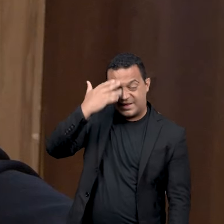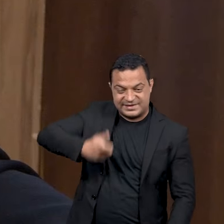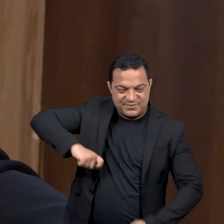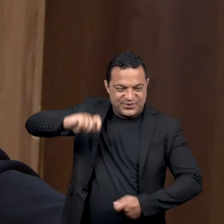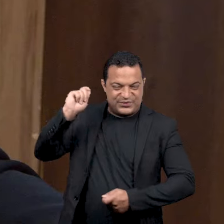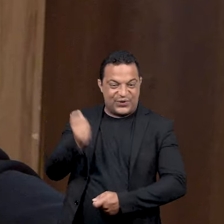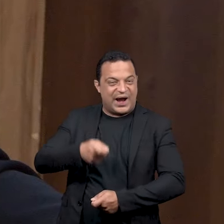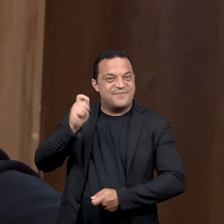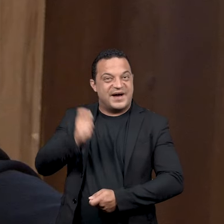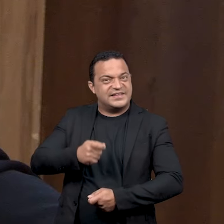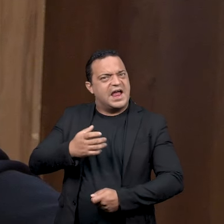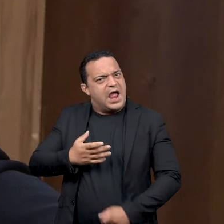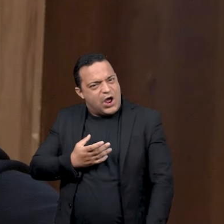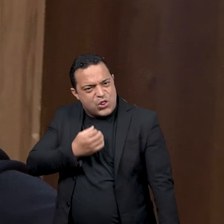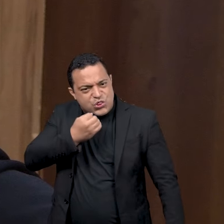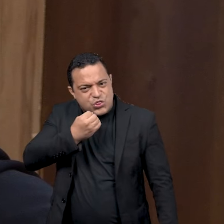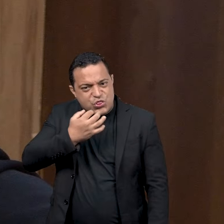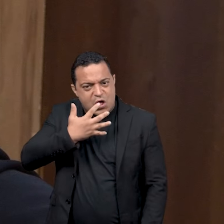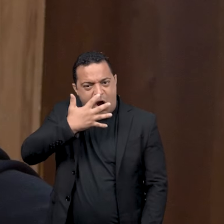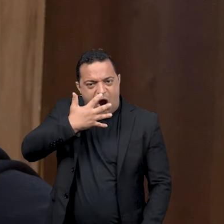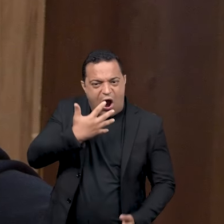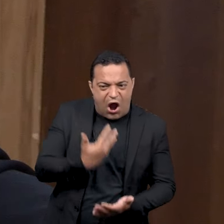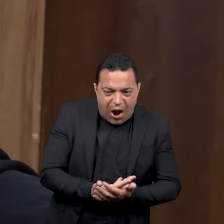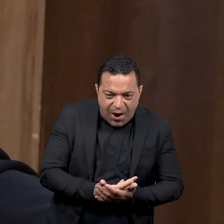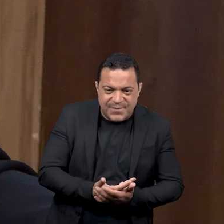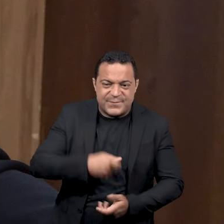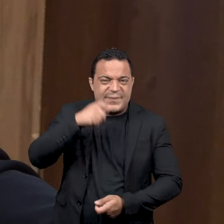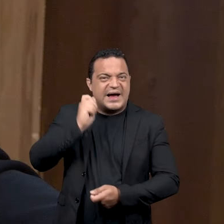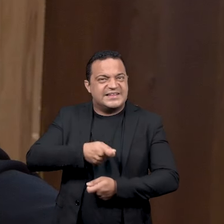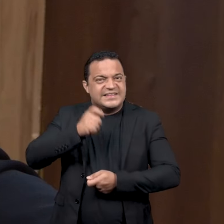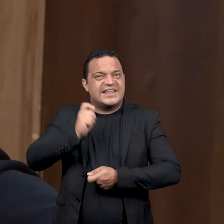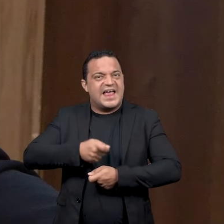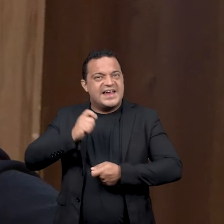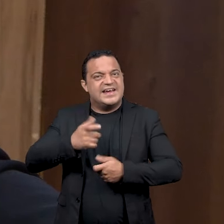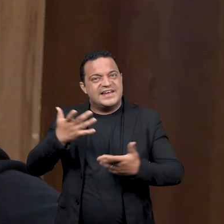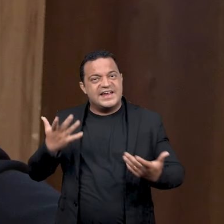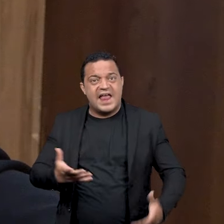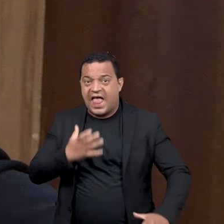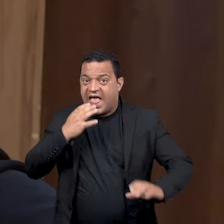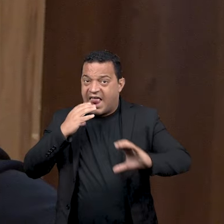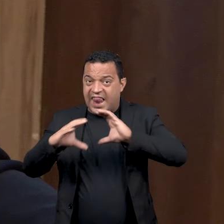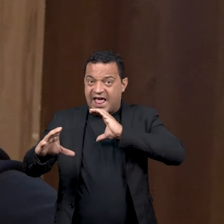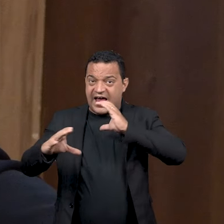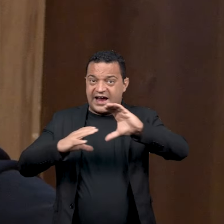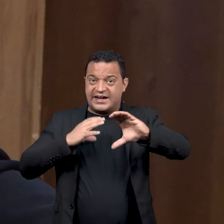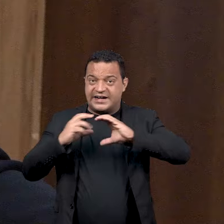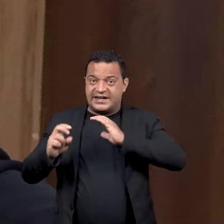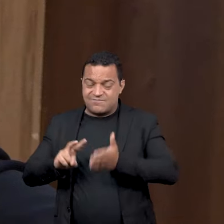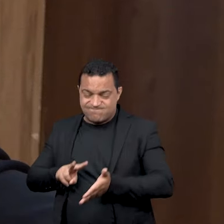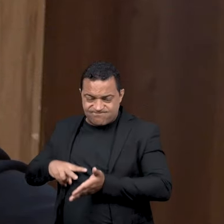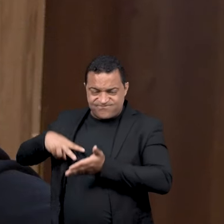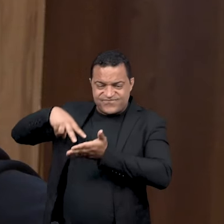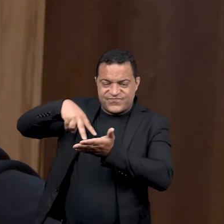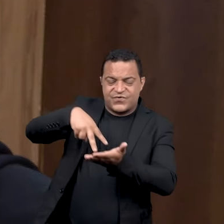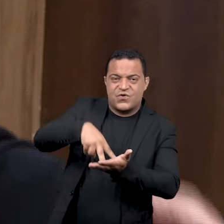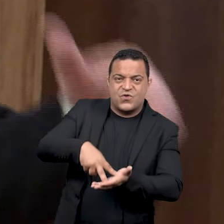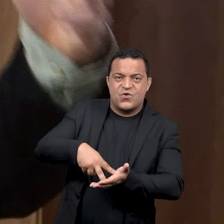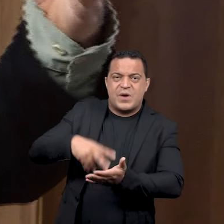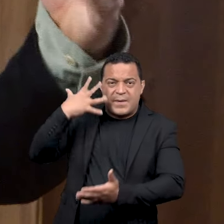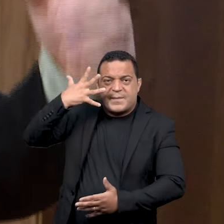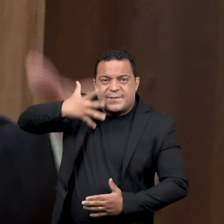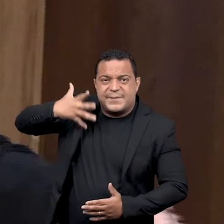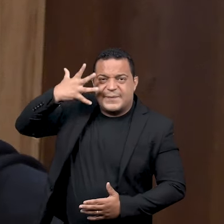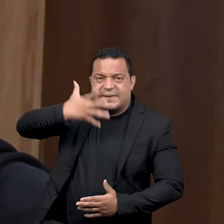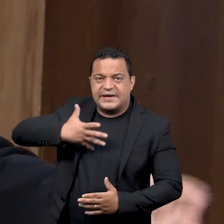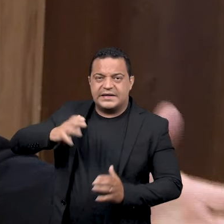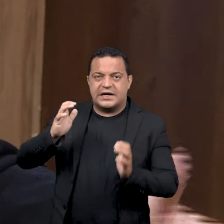bisavó, baterista da igreja. Toca bateria. Toca bateria na igreja, do grupo de louvor, uma irmã de